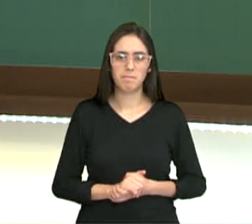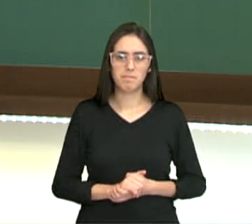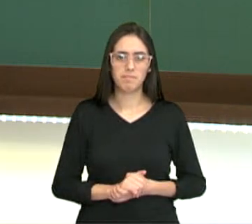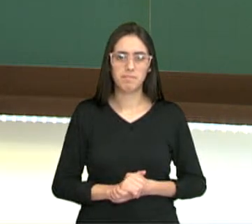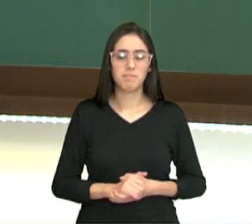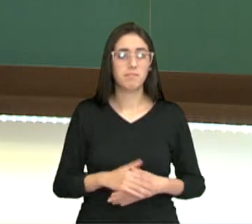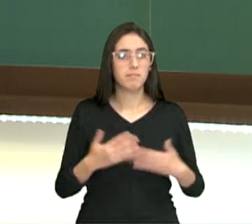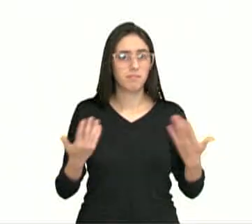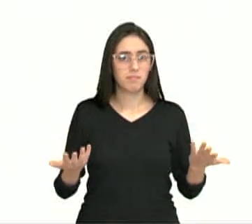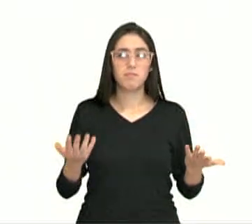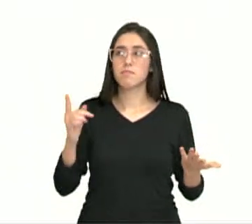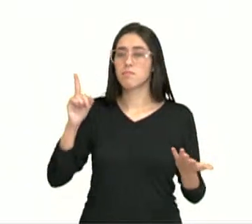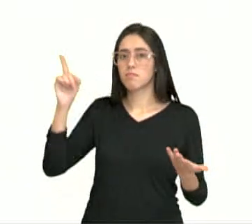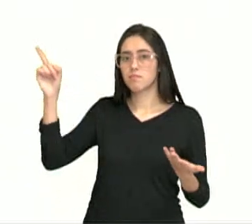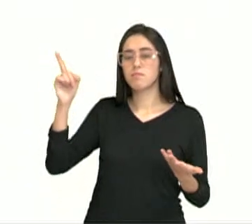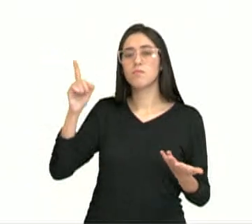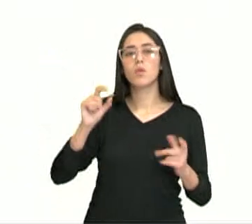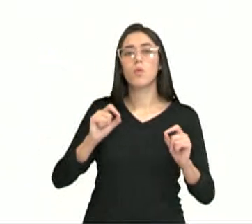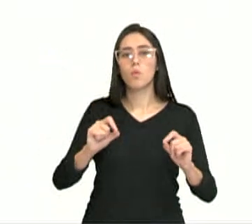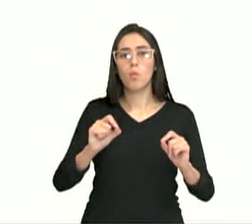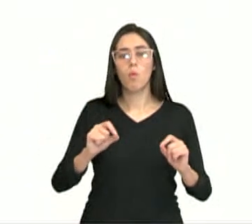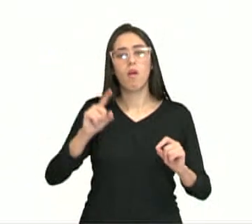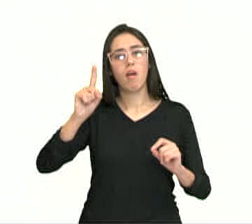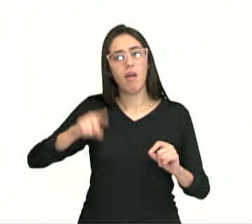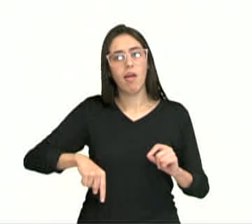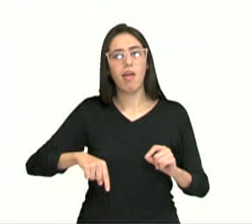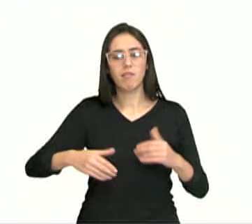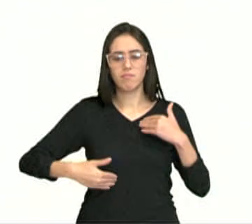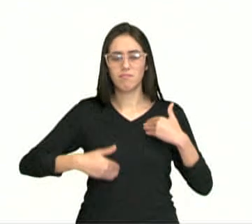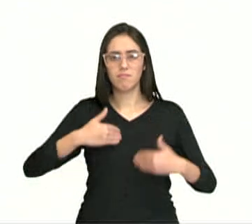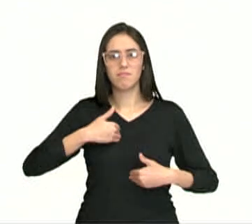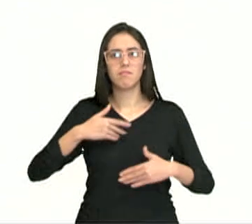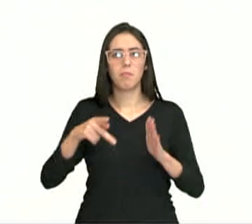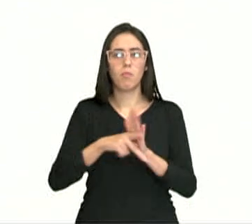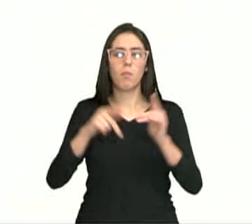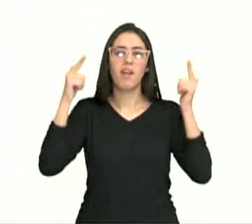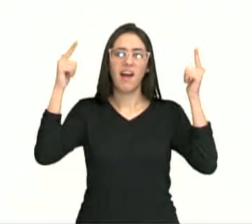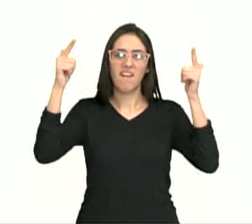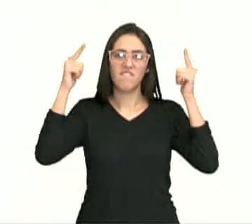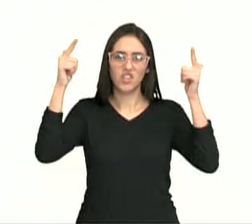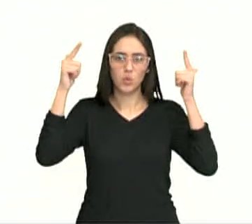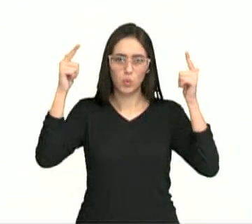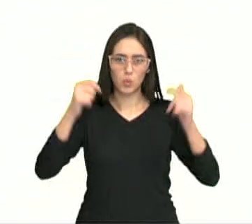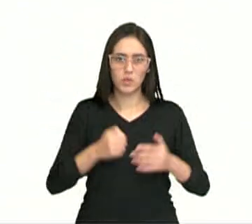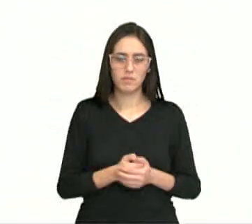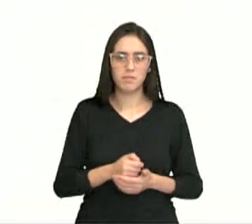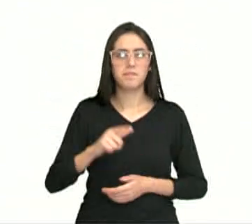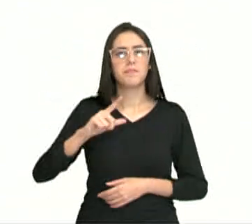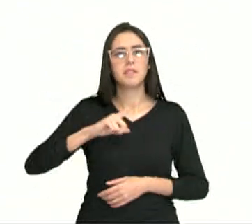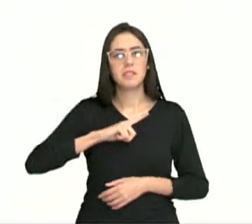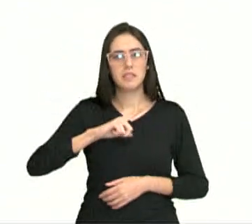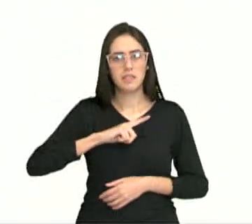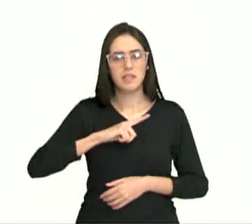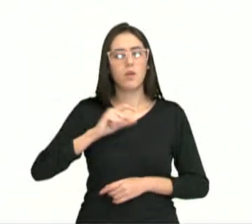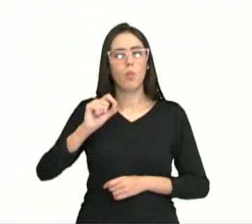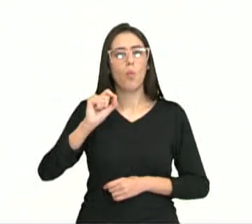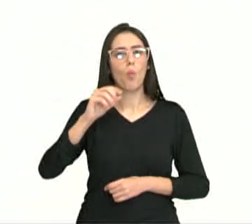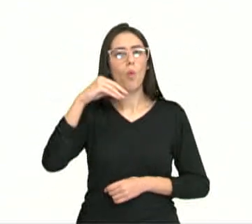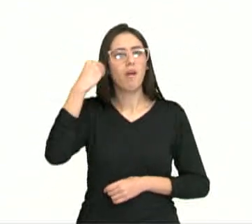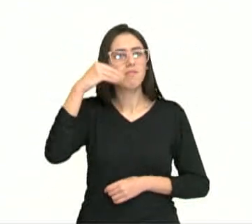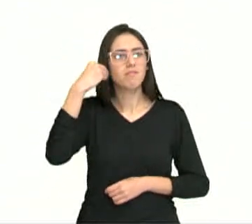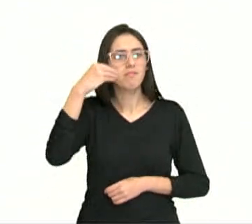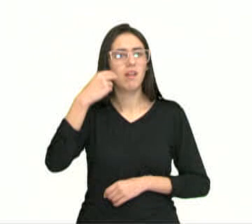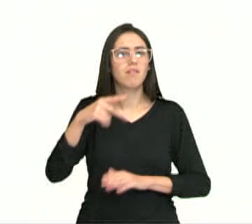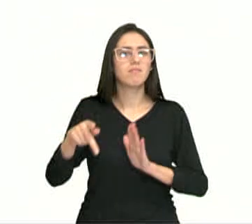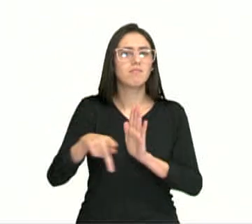Ela está dentro da conceituação das práticas corporais de aventura. E são práticas que são experiências normalmente realizadas